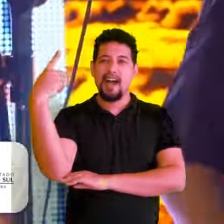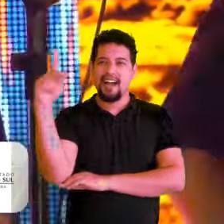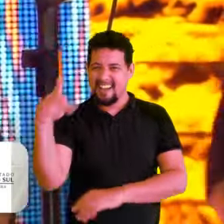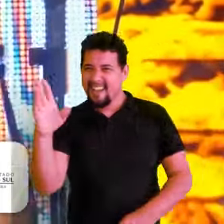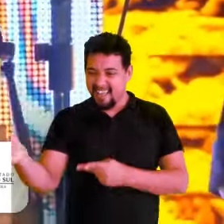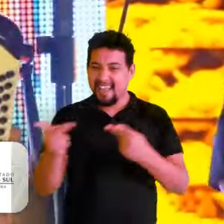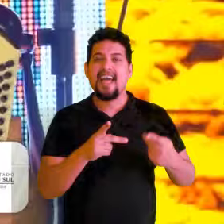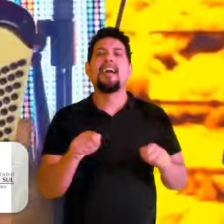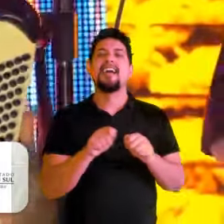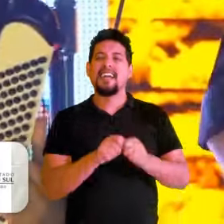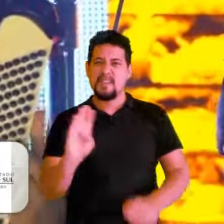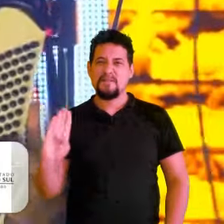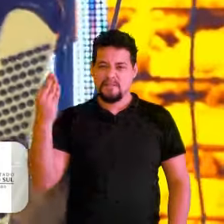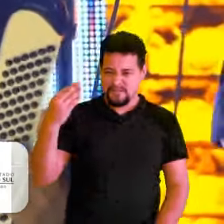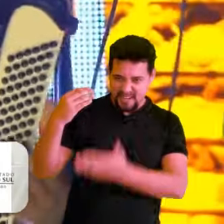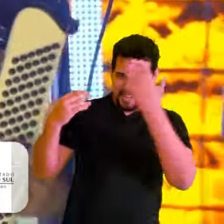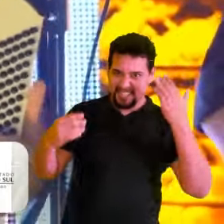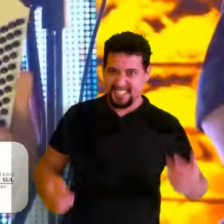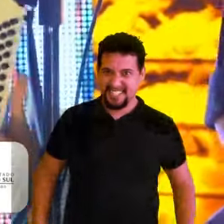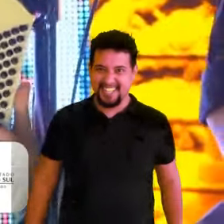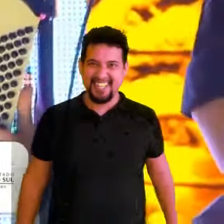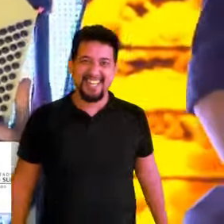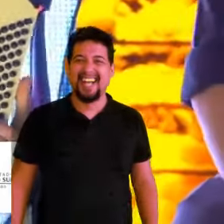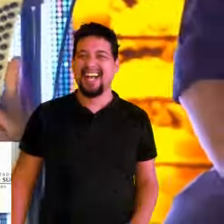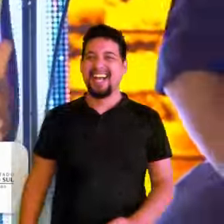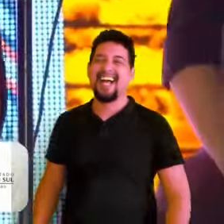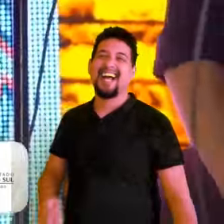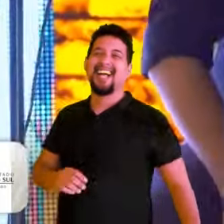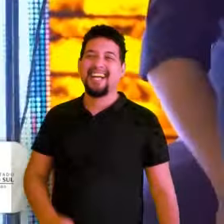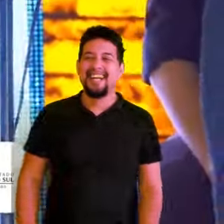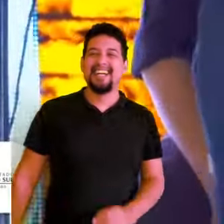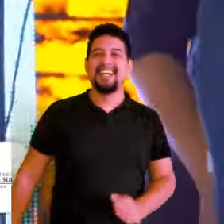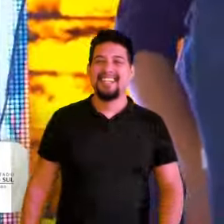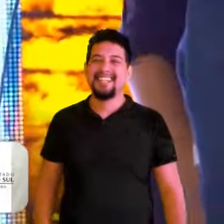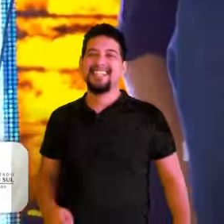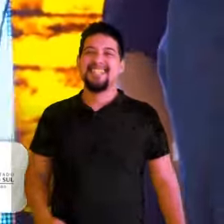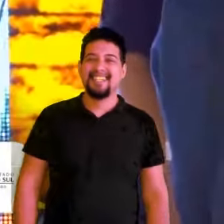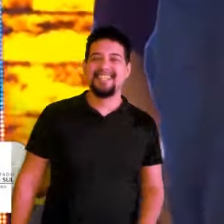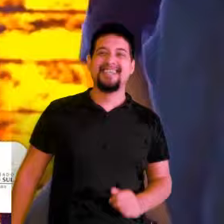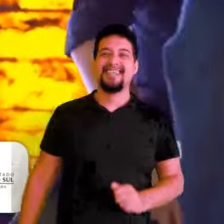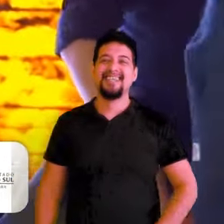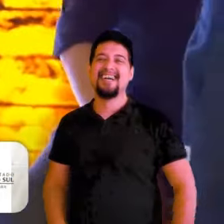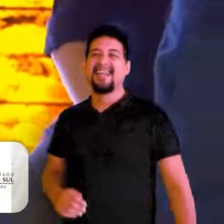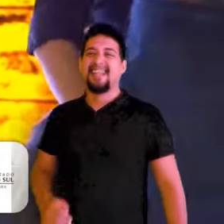Edson. Opa! Aquele falsificado. Bora ver, ó.